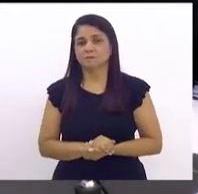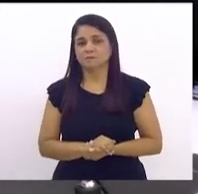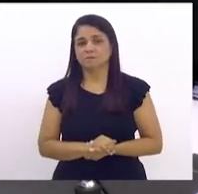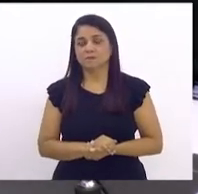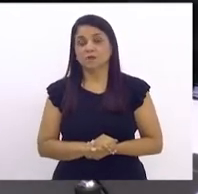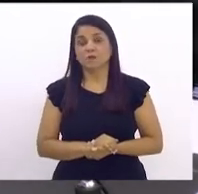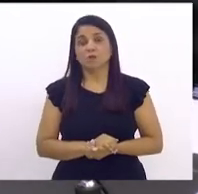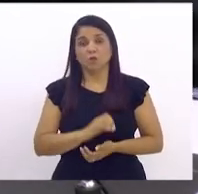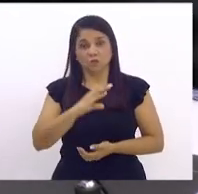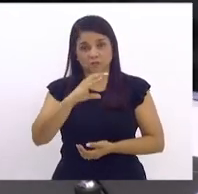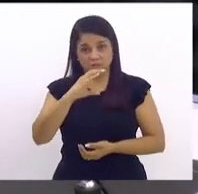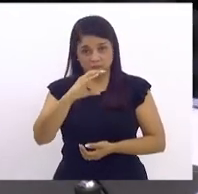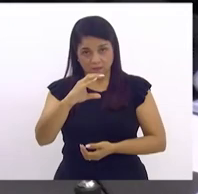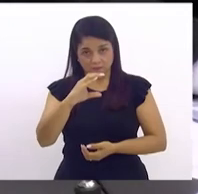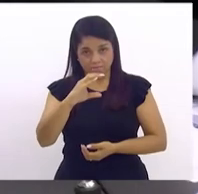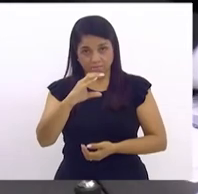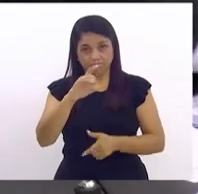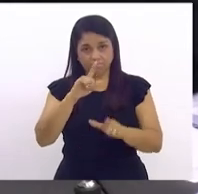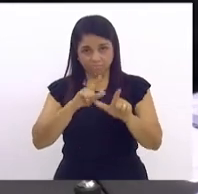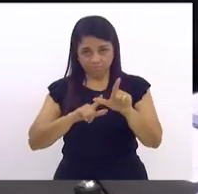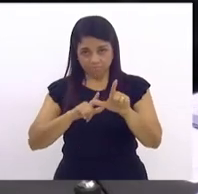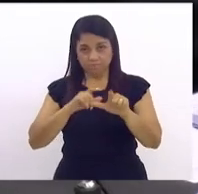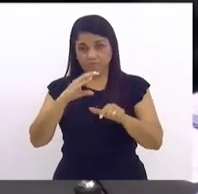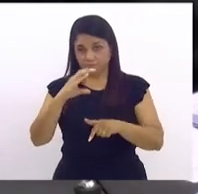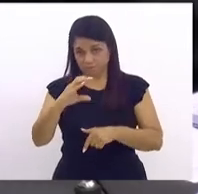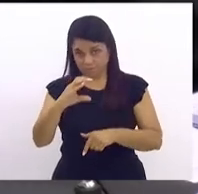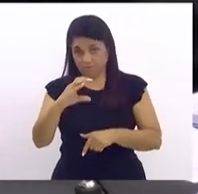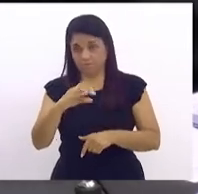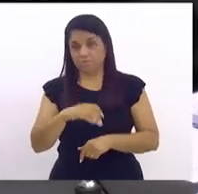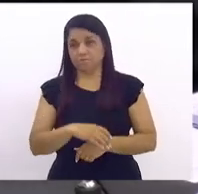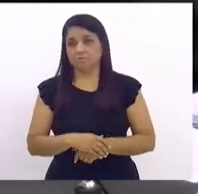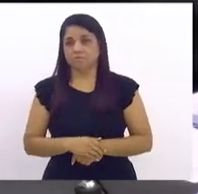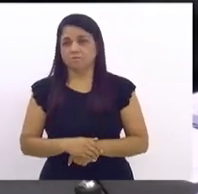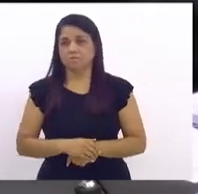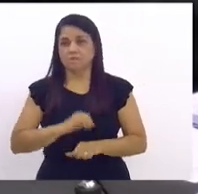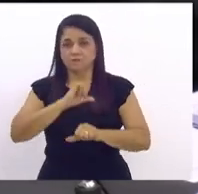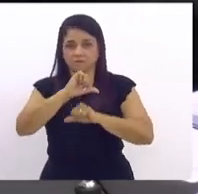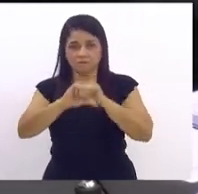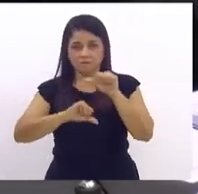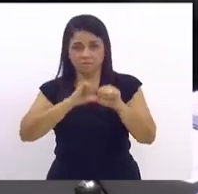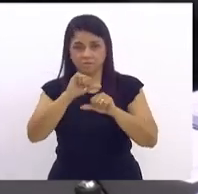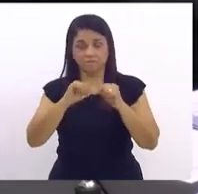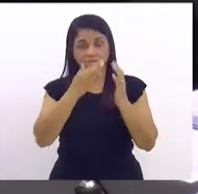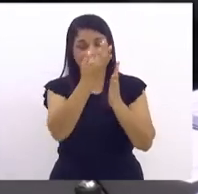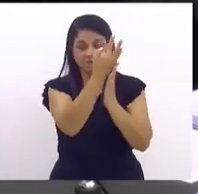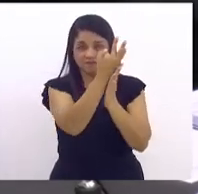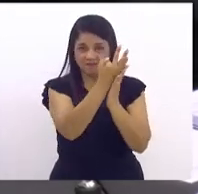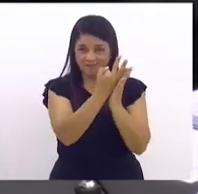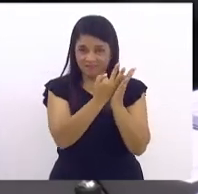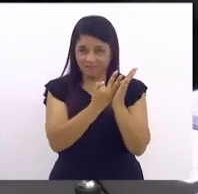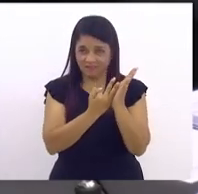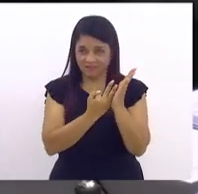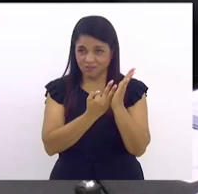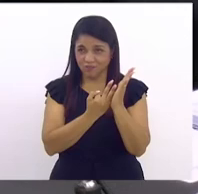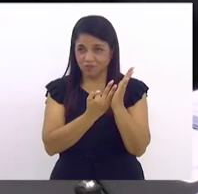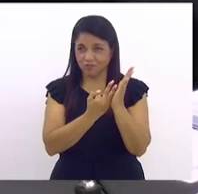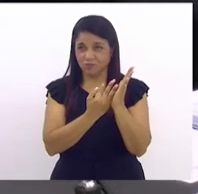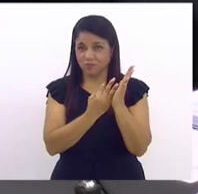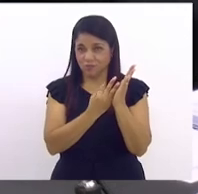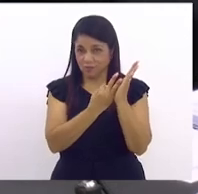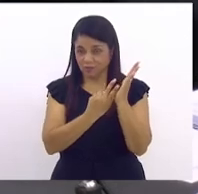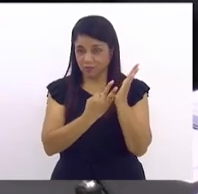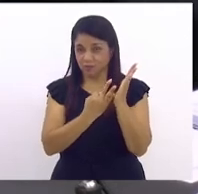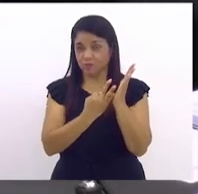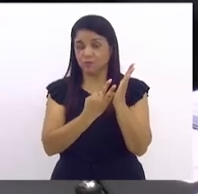C, que é justamente... E aí pedir para a gente transformar isso num texto, sumulando o que nós decidimos